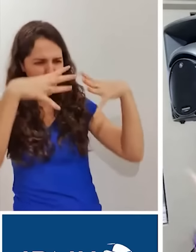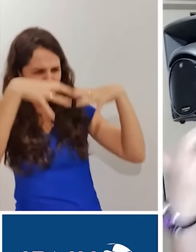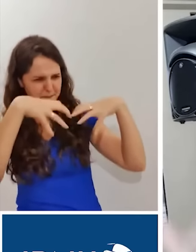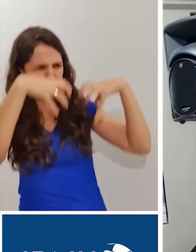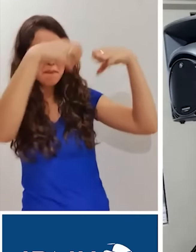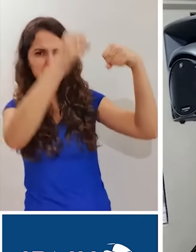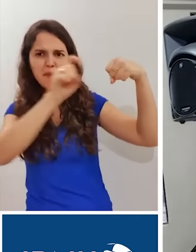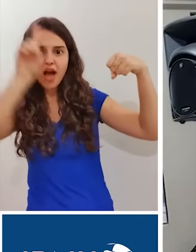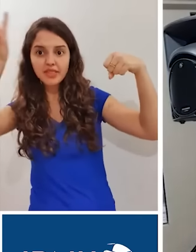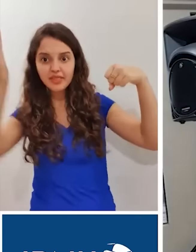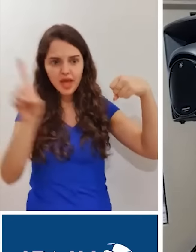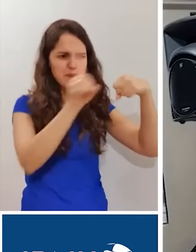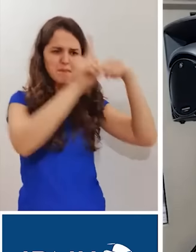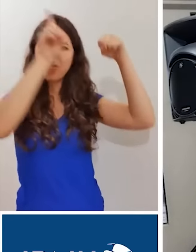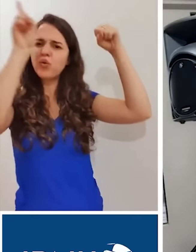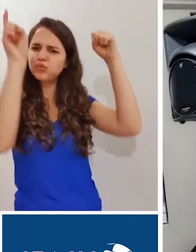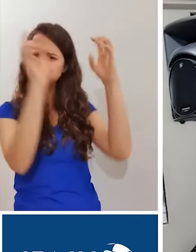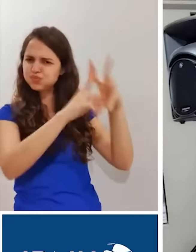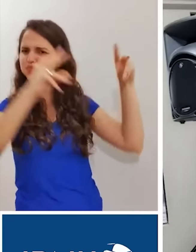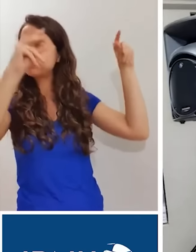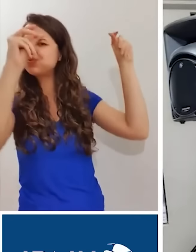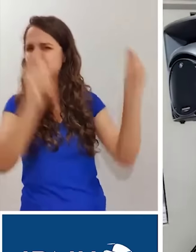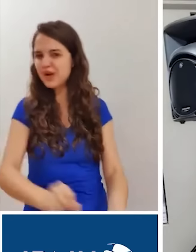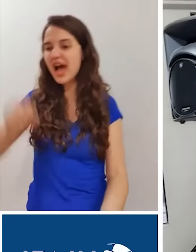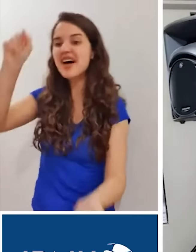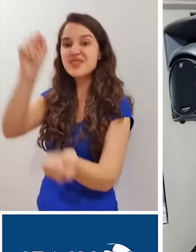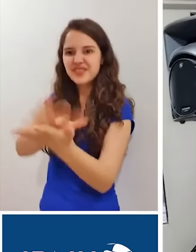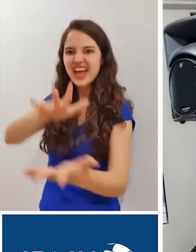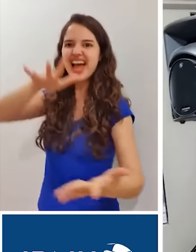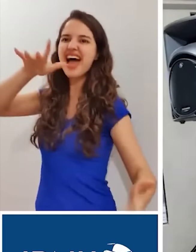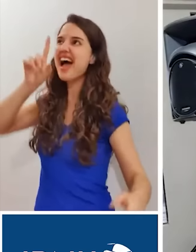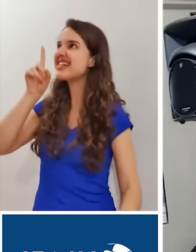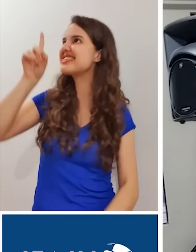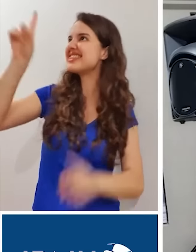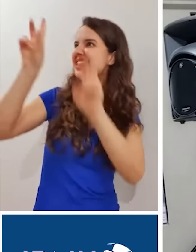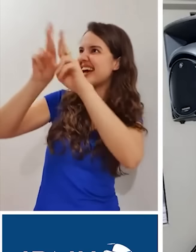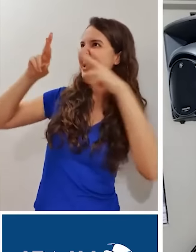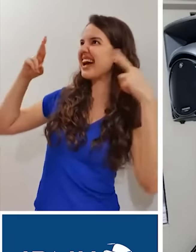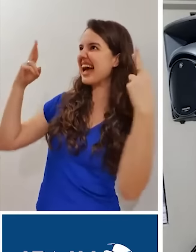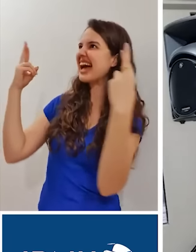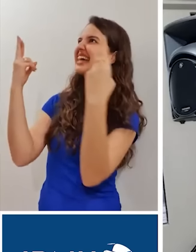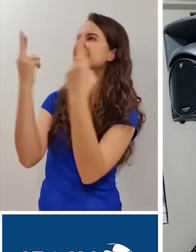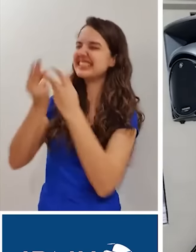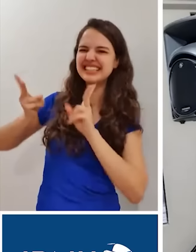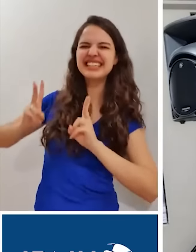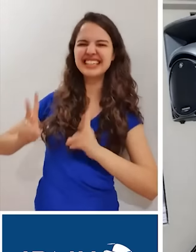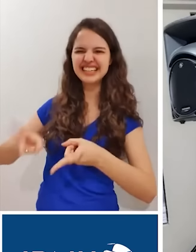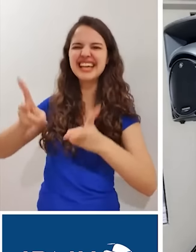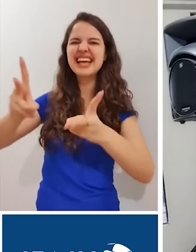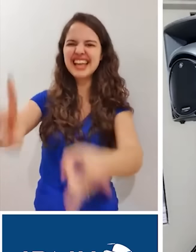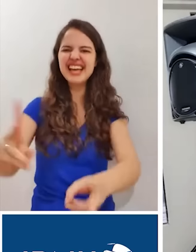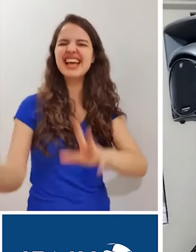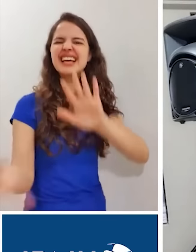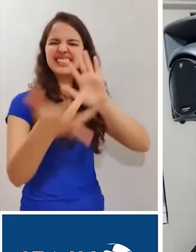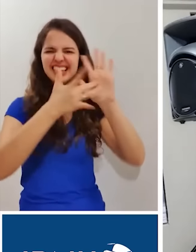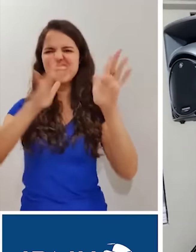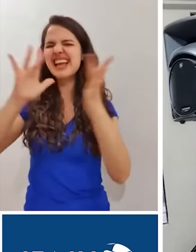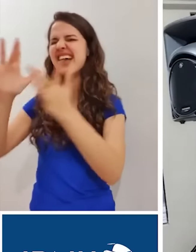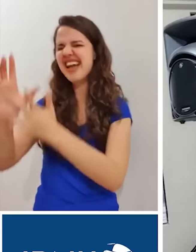trazendo o seu reino firmado para sempre no nome de Cristo ol